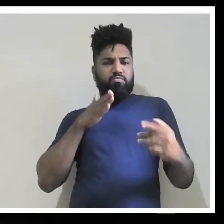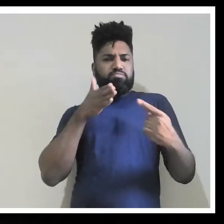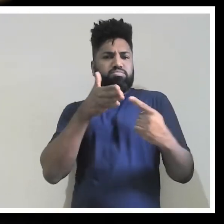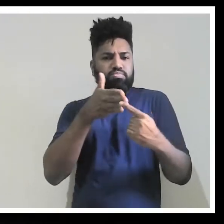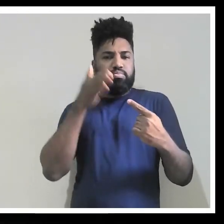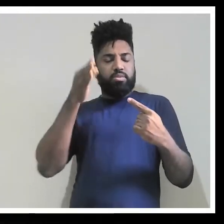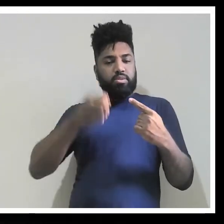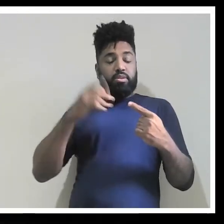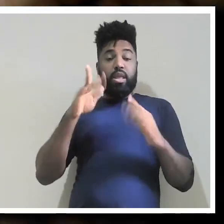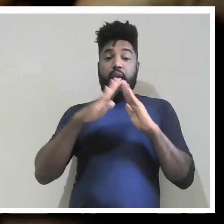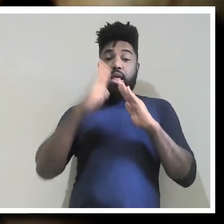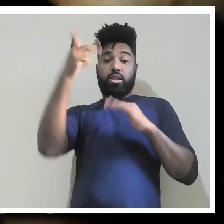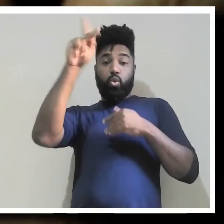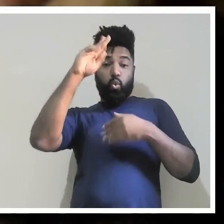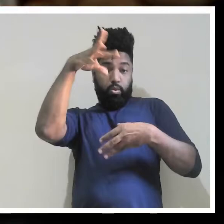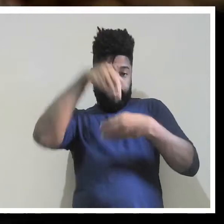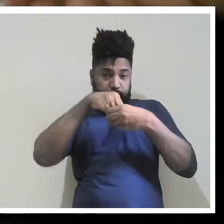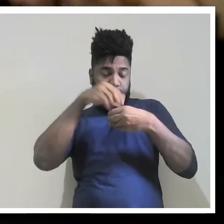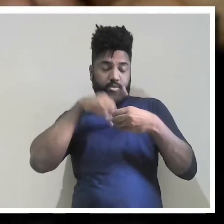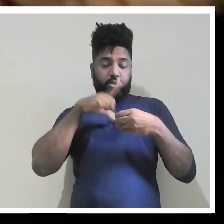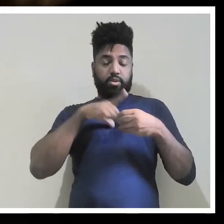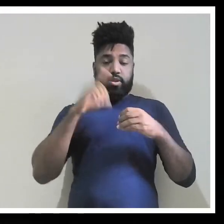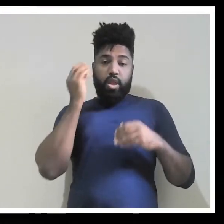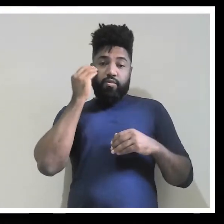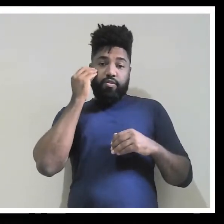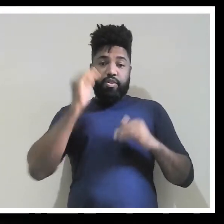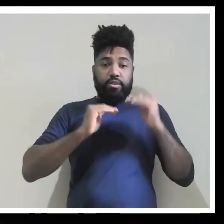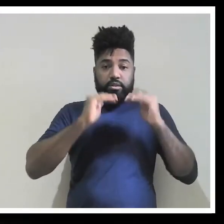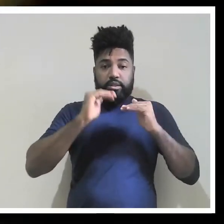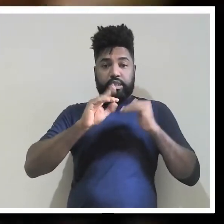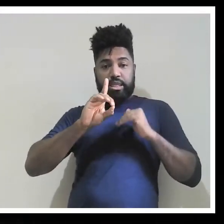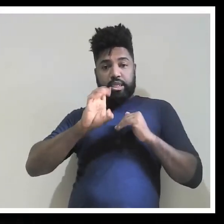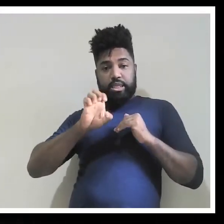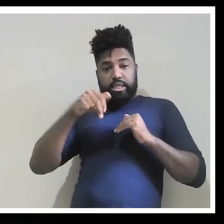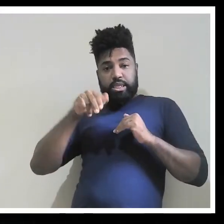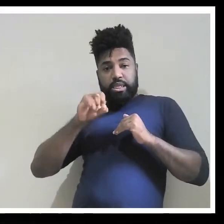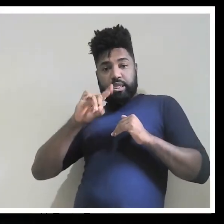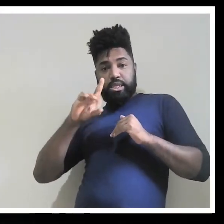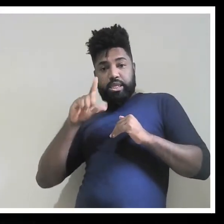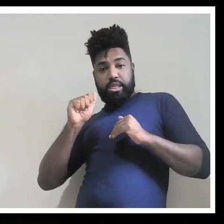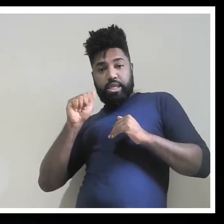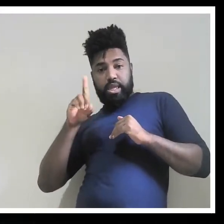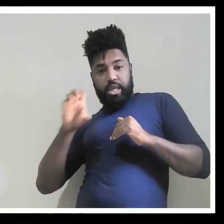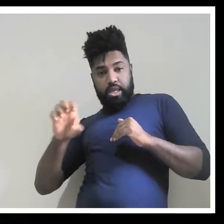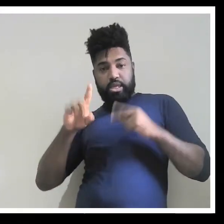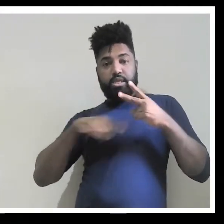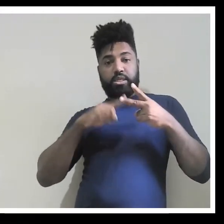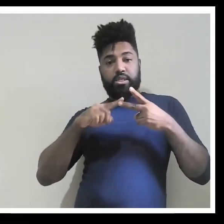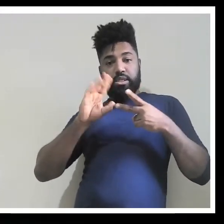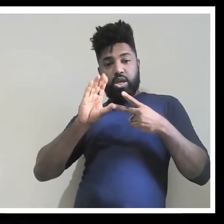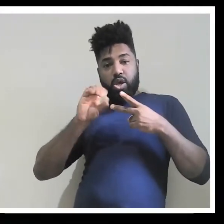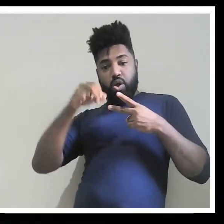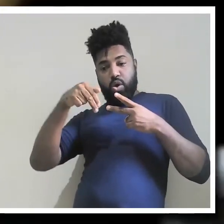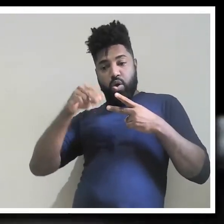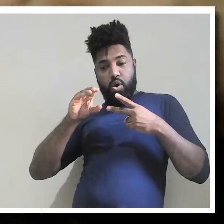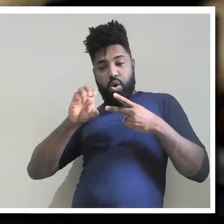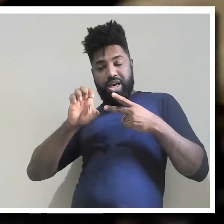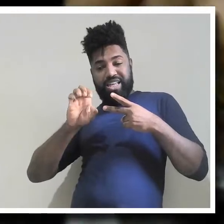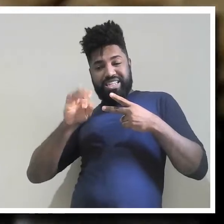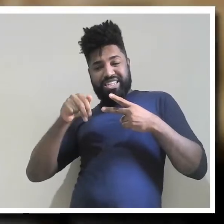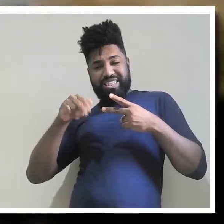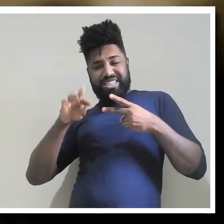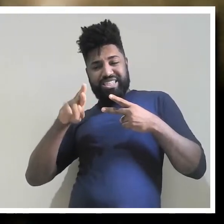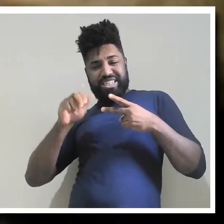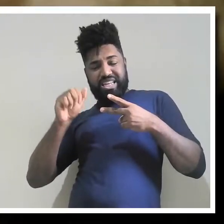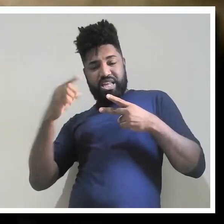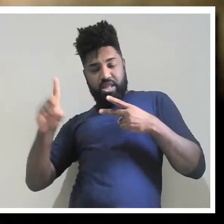em casa para poder conferir a densidade e, consequentemente, várias concentrações de soluções. Eu penso assim, se você tiver uma balança de